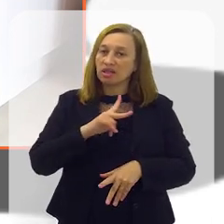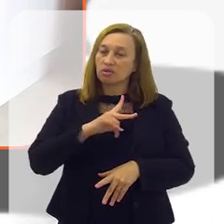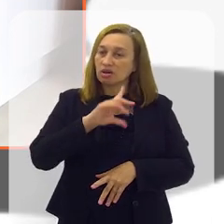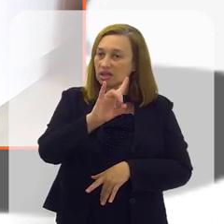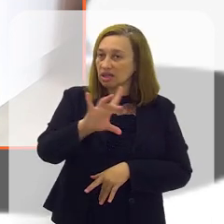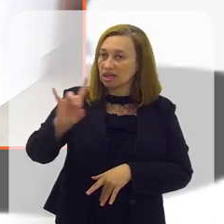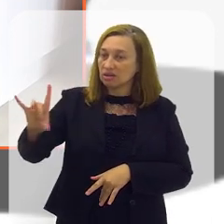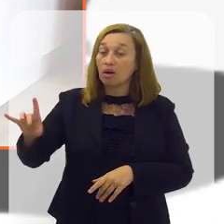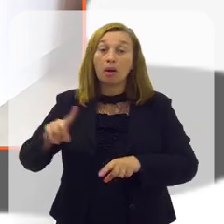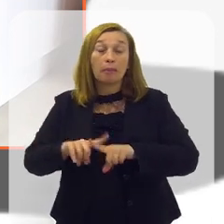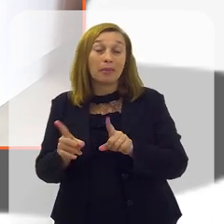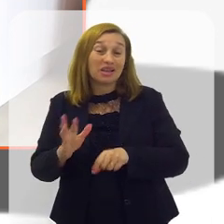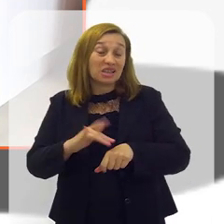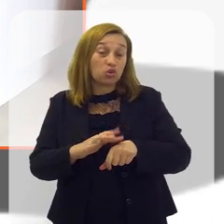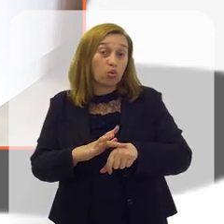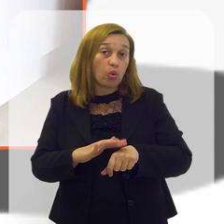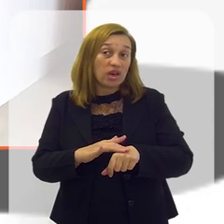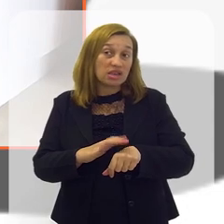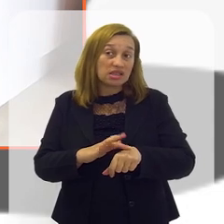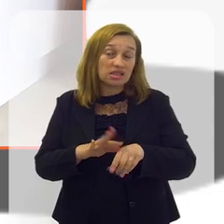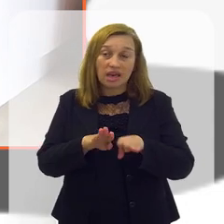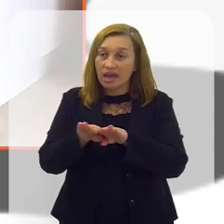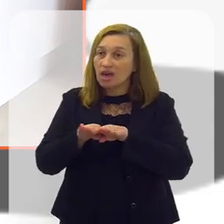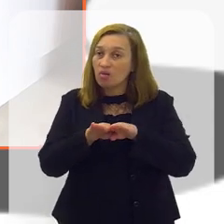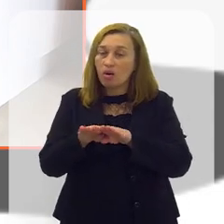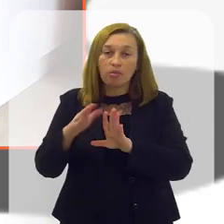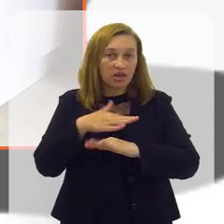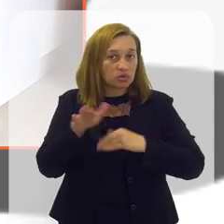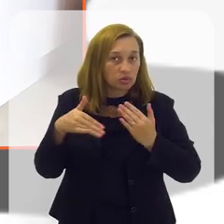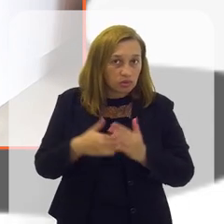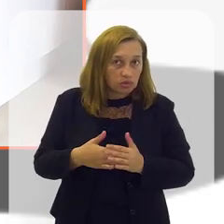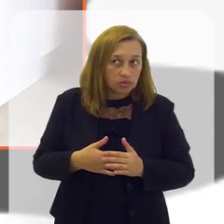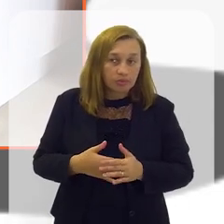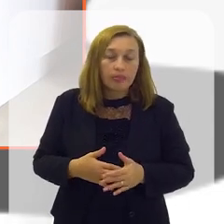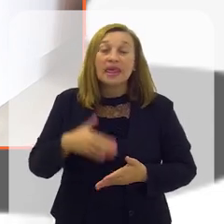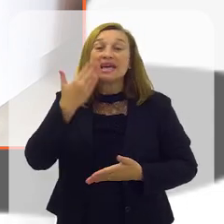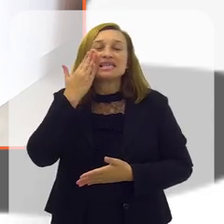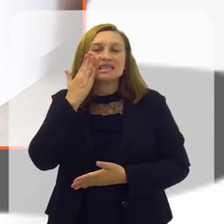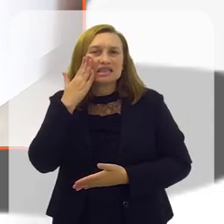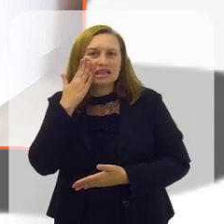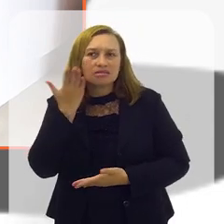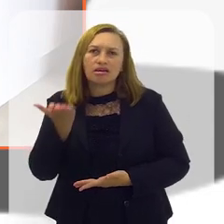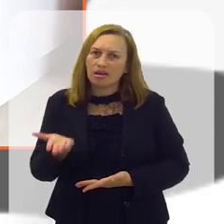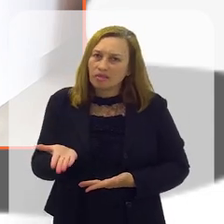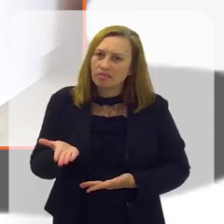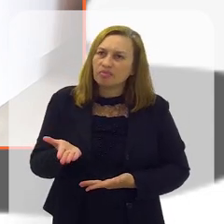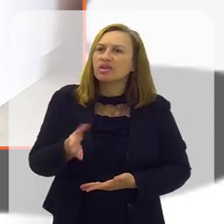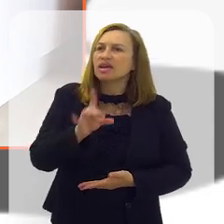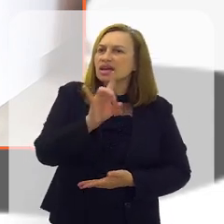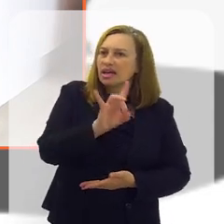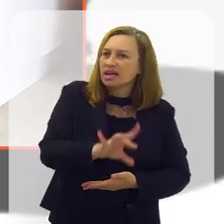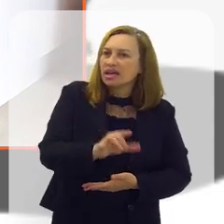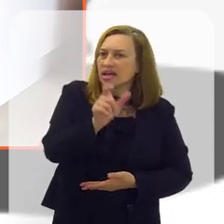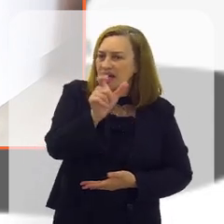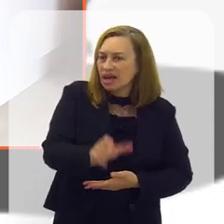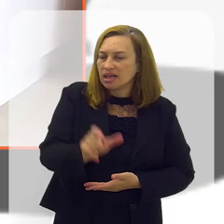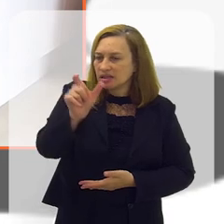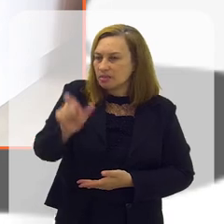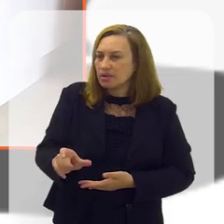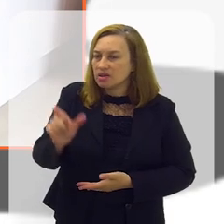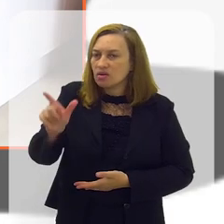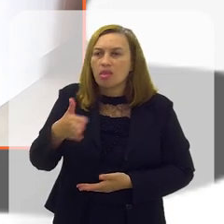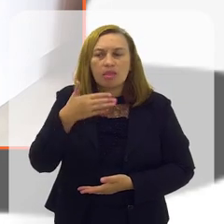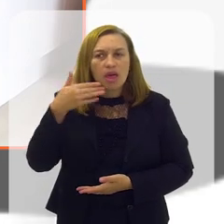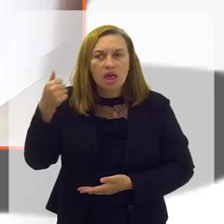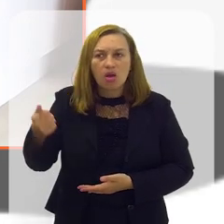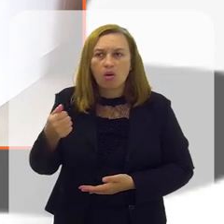no corpo humano, ela é a mesma, em homens, mulheres e pessoas. Né? Então, é entender que cada um